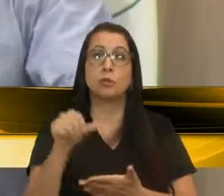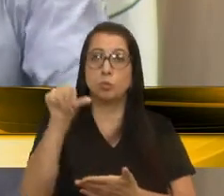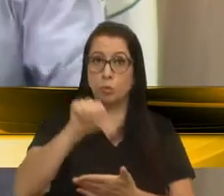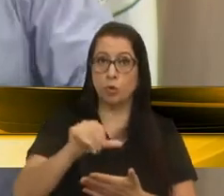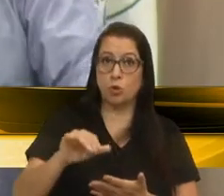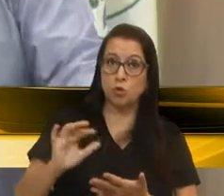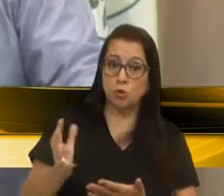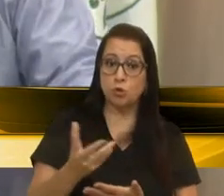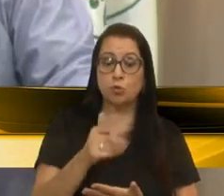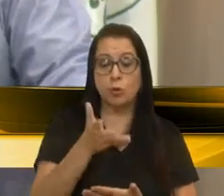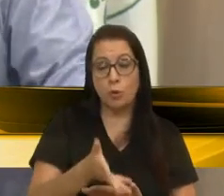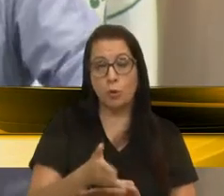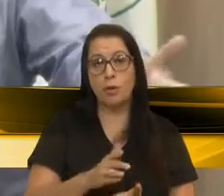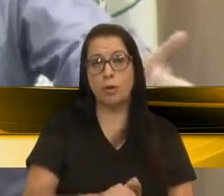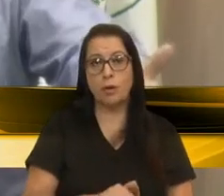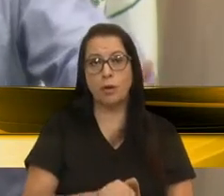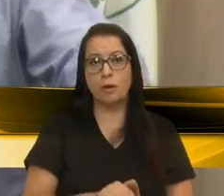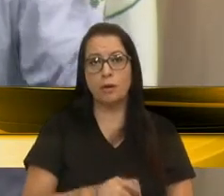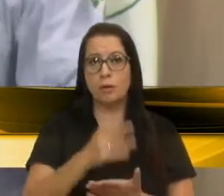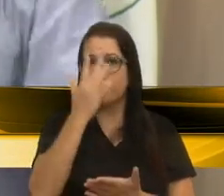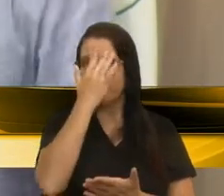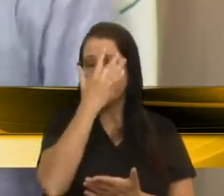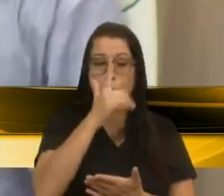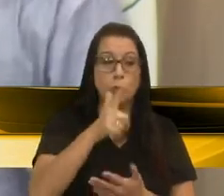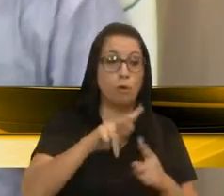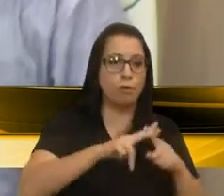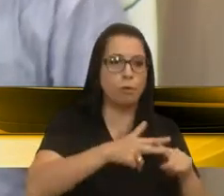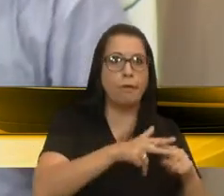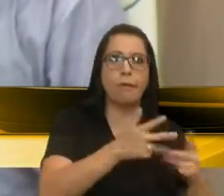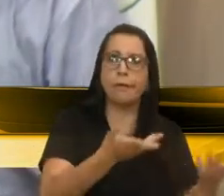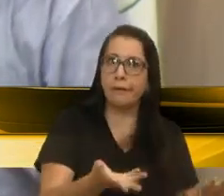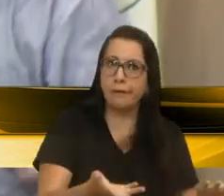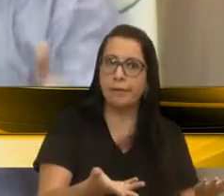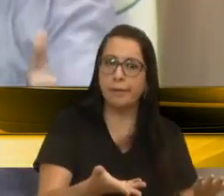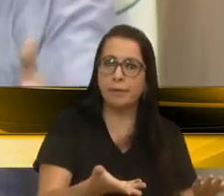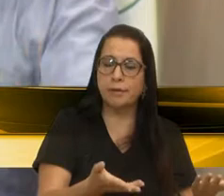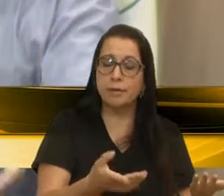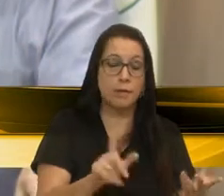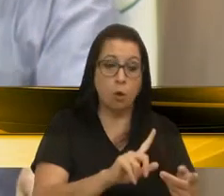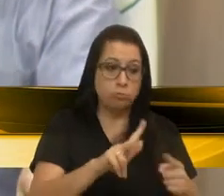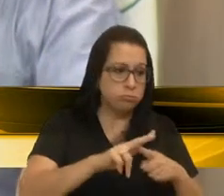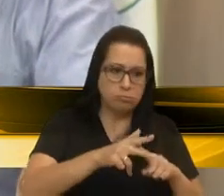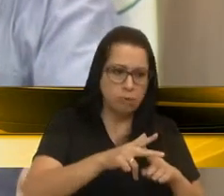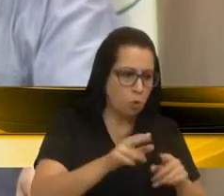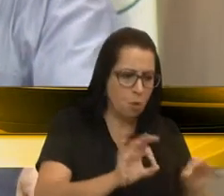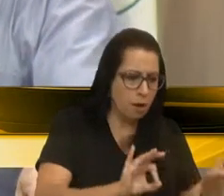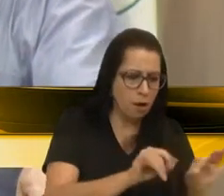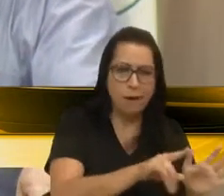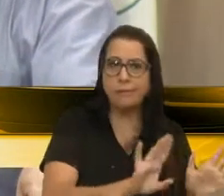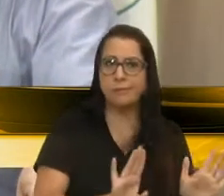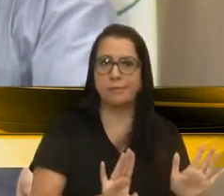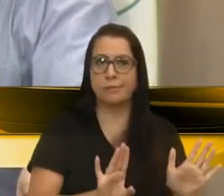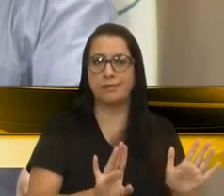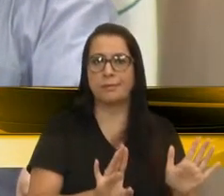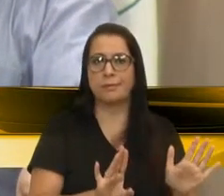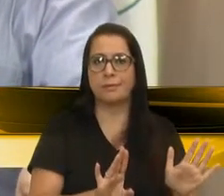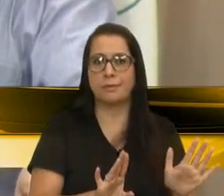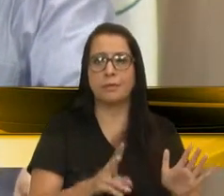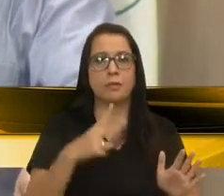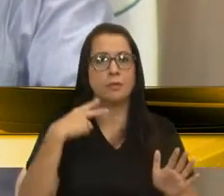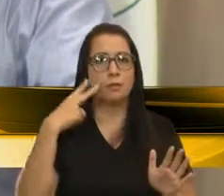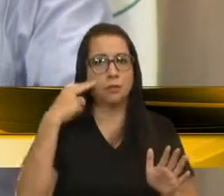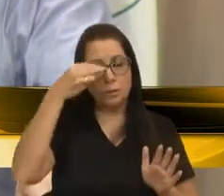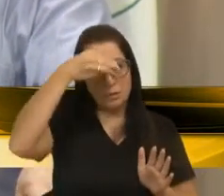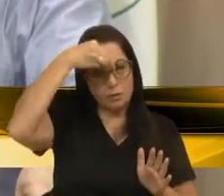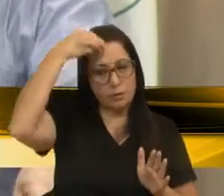tudo agora, né, vereador Adiló, não se dá manutenção, sequer manutenção. O vereador Kiko